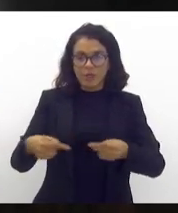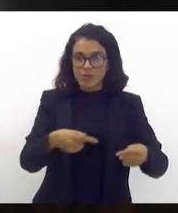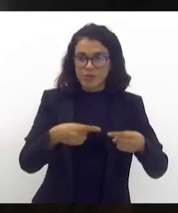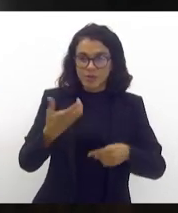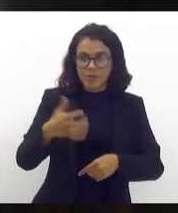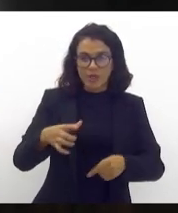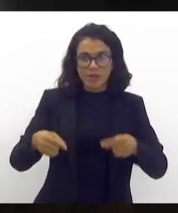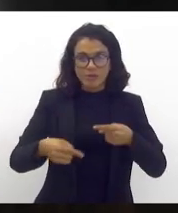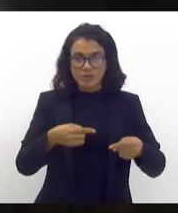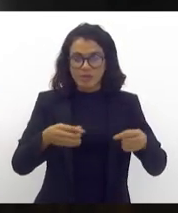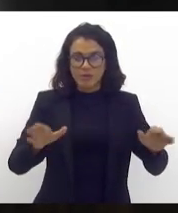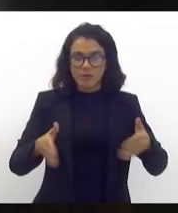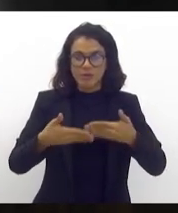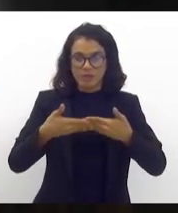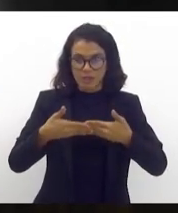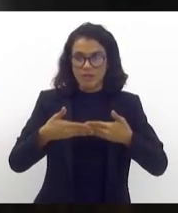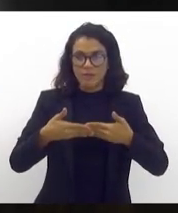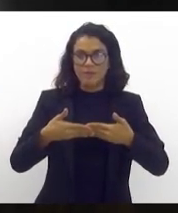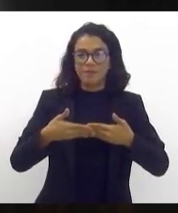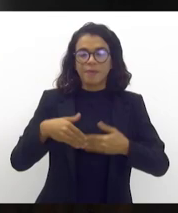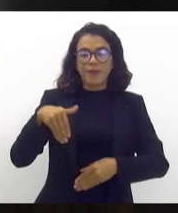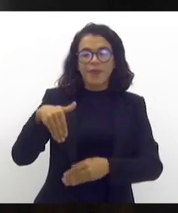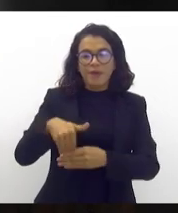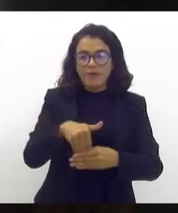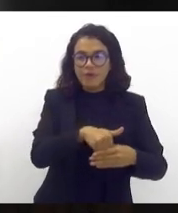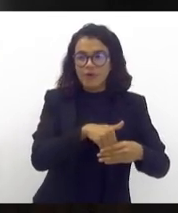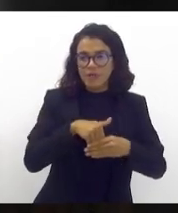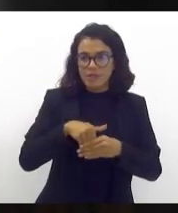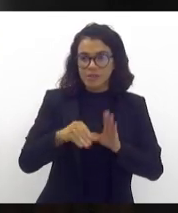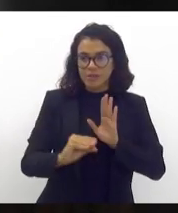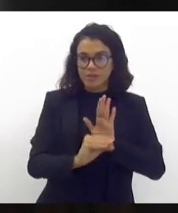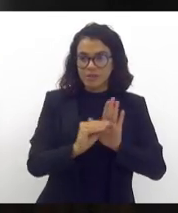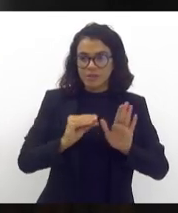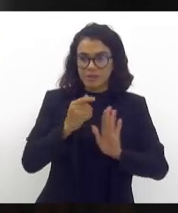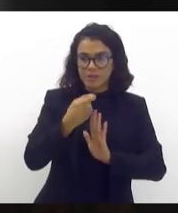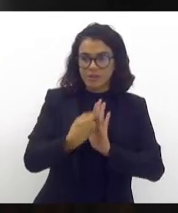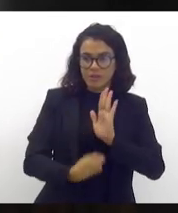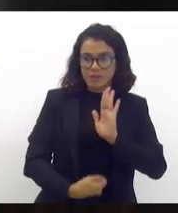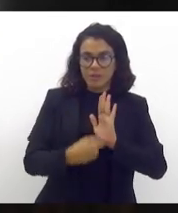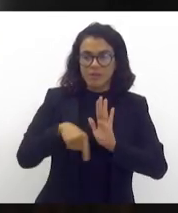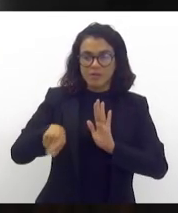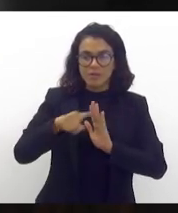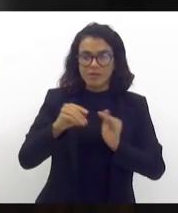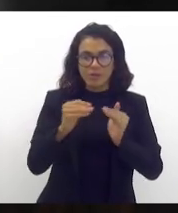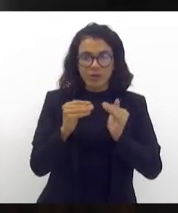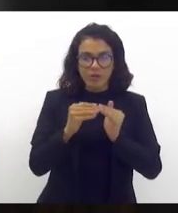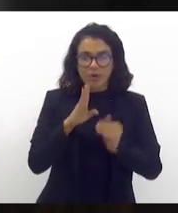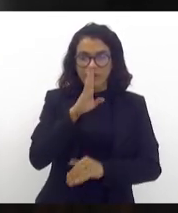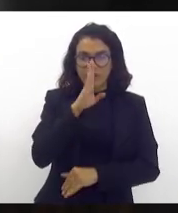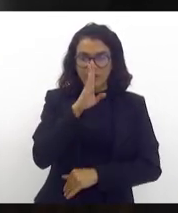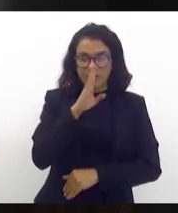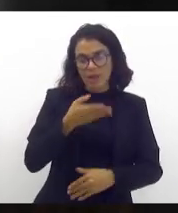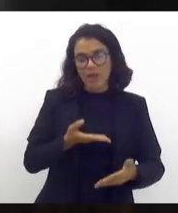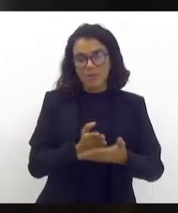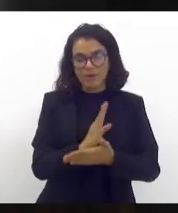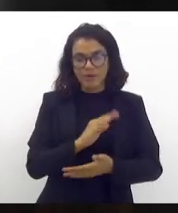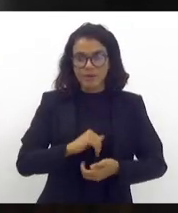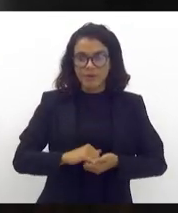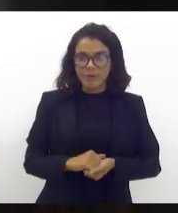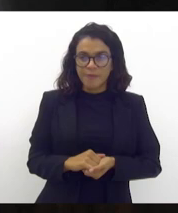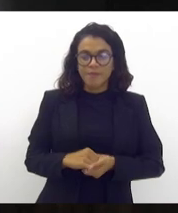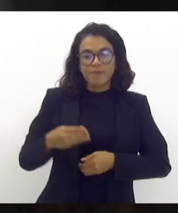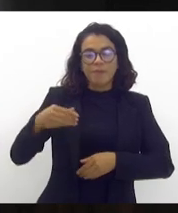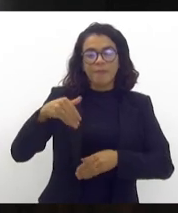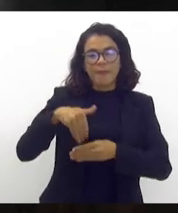queira discutir, encerrada a discussão. Em votação, a emenda de redação. Os senhores que aprovam, permaneçam como estão. Aprovado.